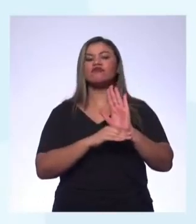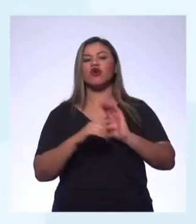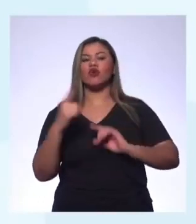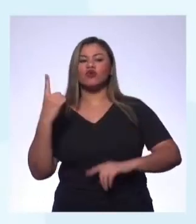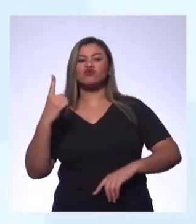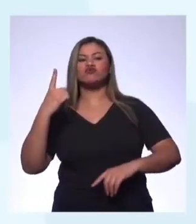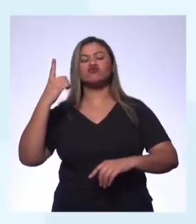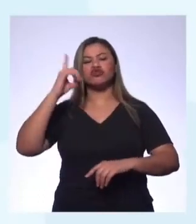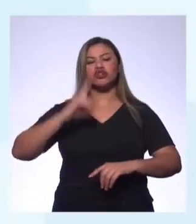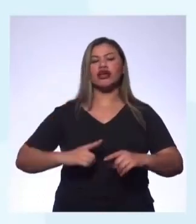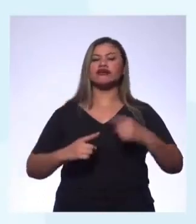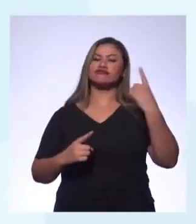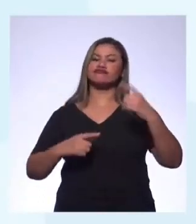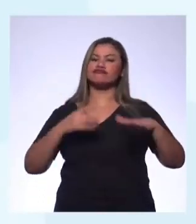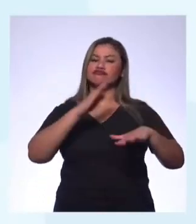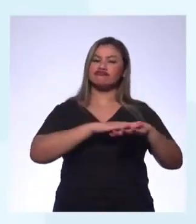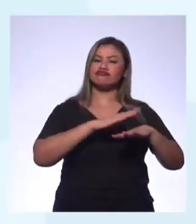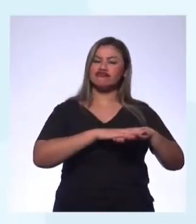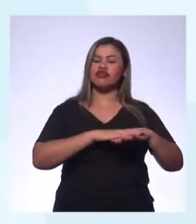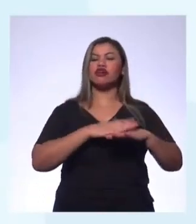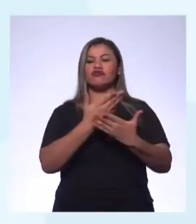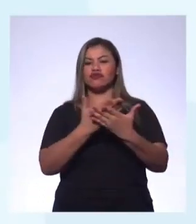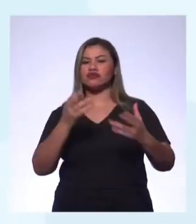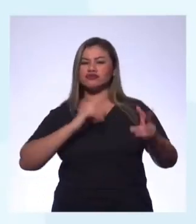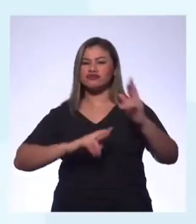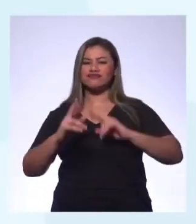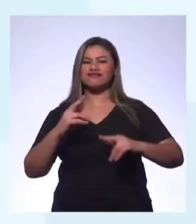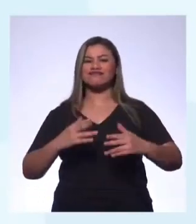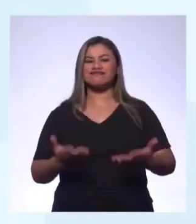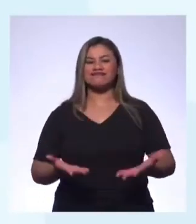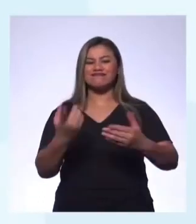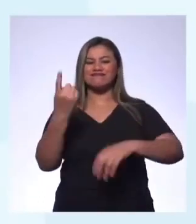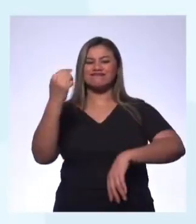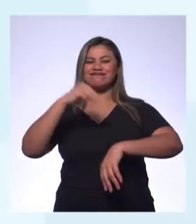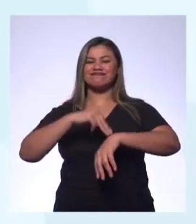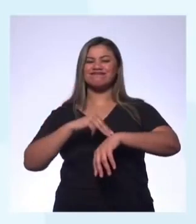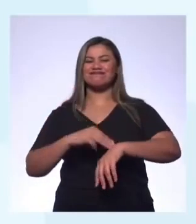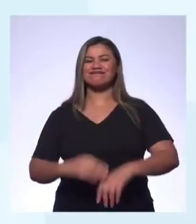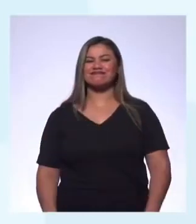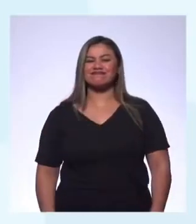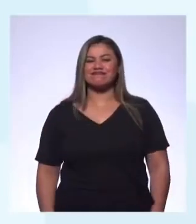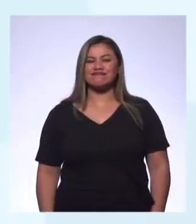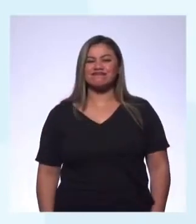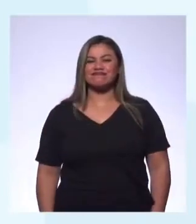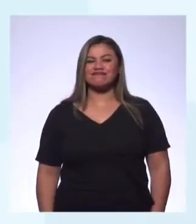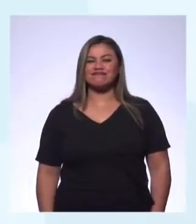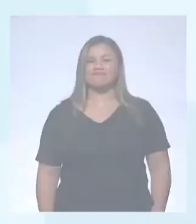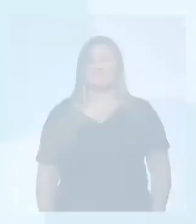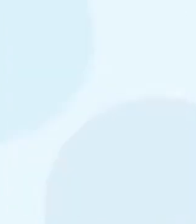direito e um dever, pode ser assim, cada um que puder responder. Vamos lá, um minutinho.